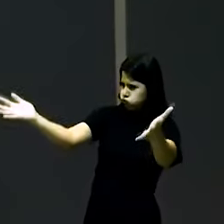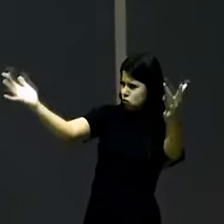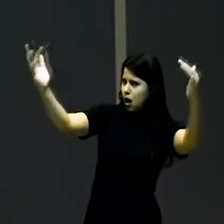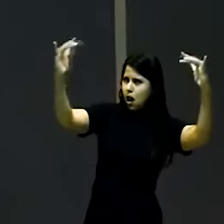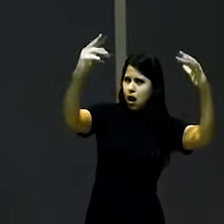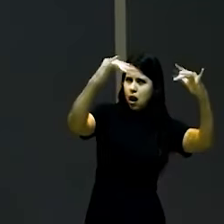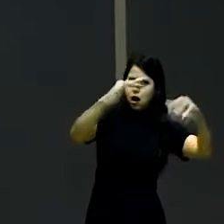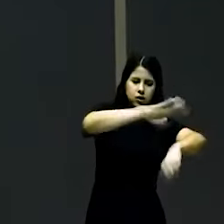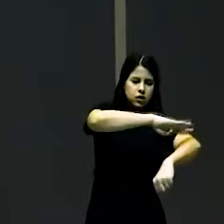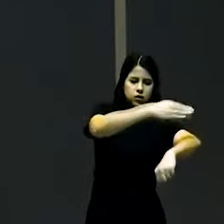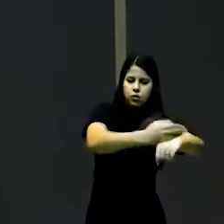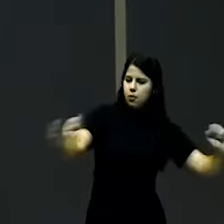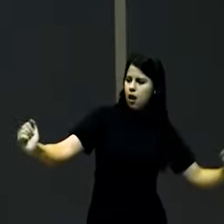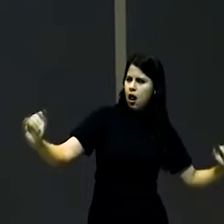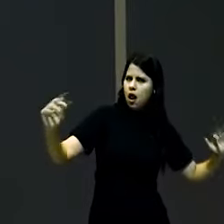Reúne todos eles.